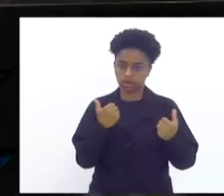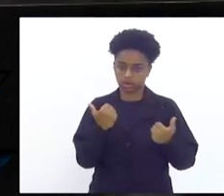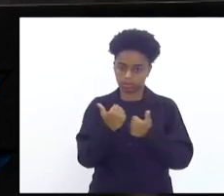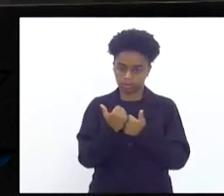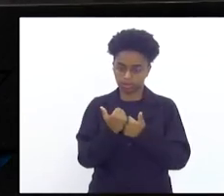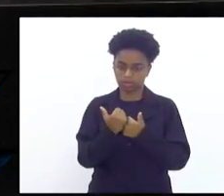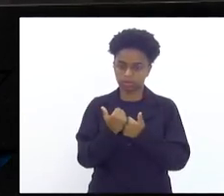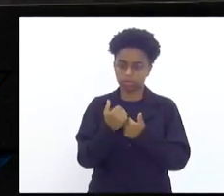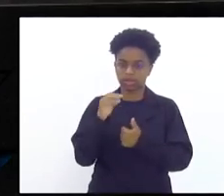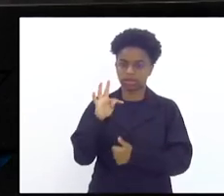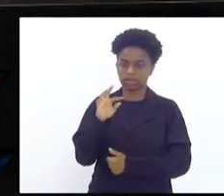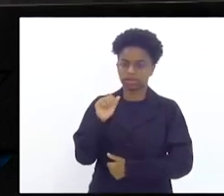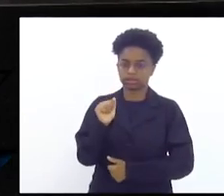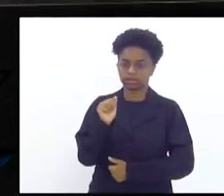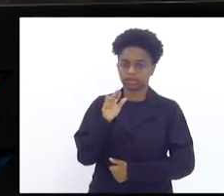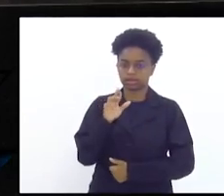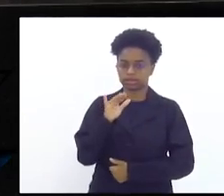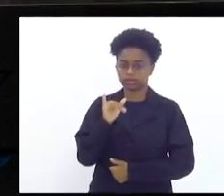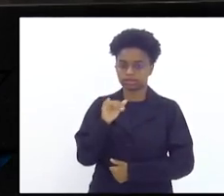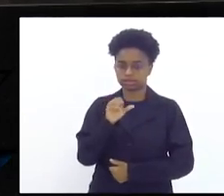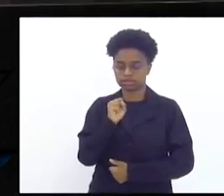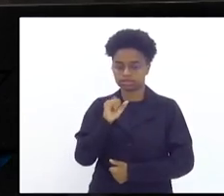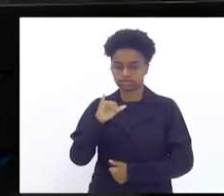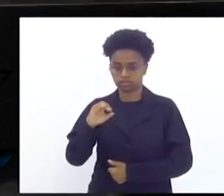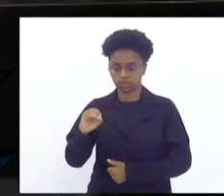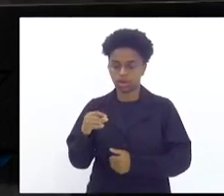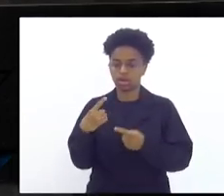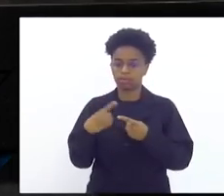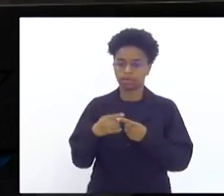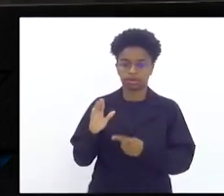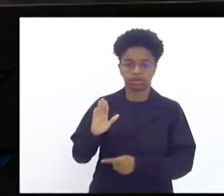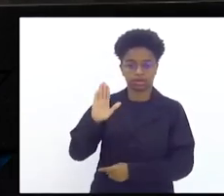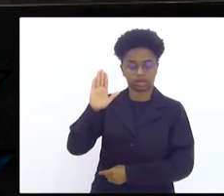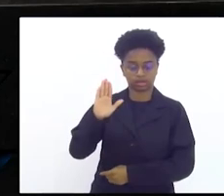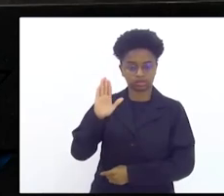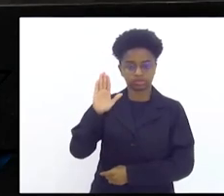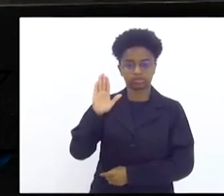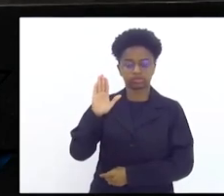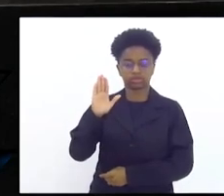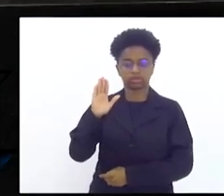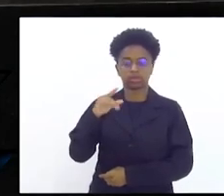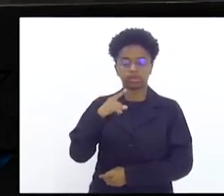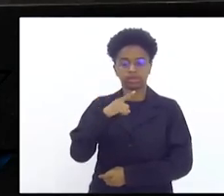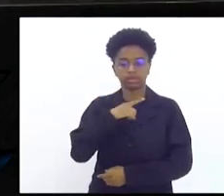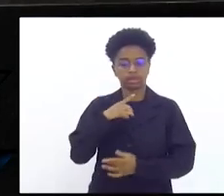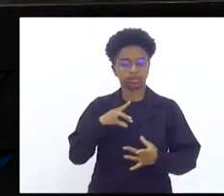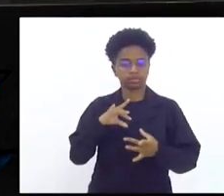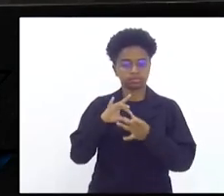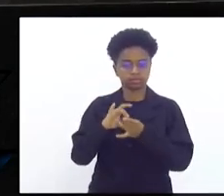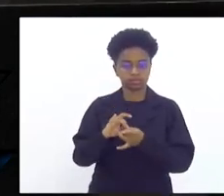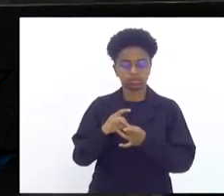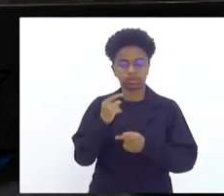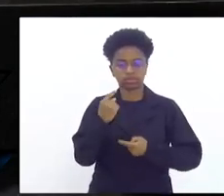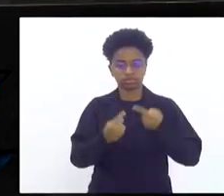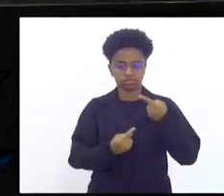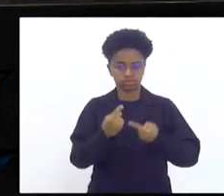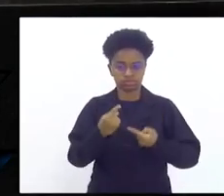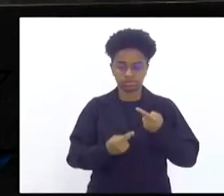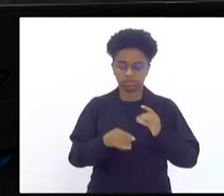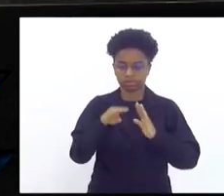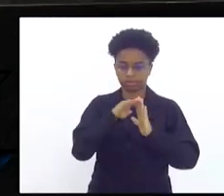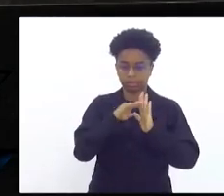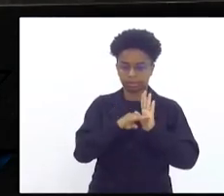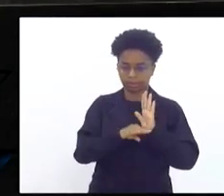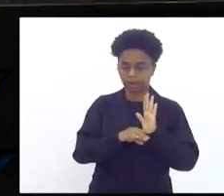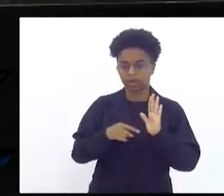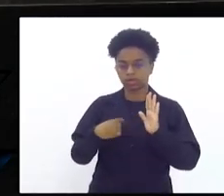que a candidatura do Tarcísio visto que é um candidato que traz no seu bojo toda a discussão programática nós não